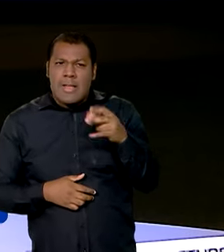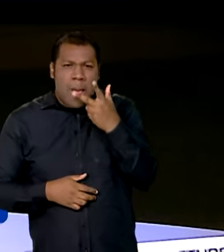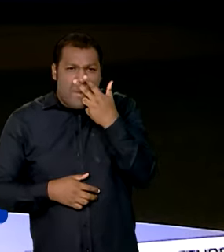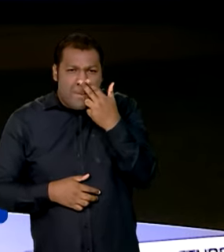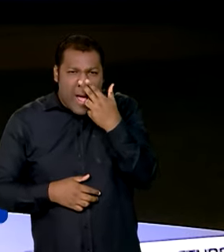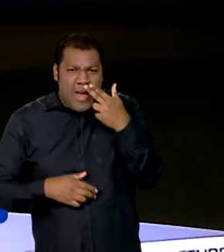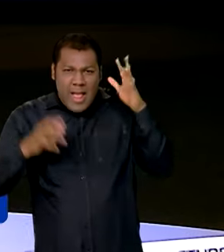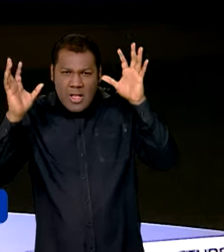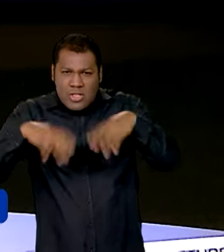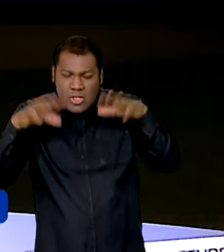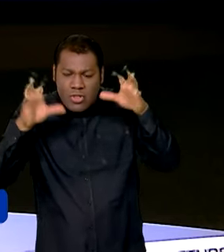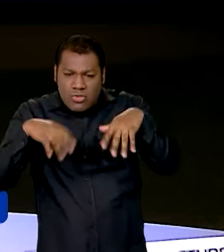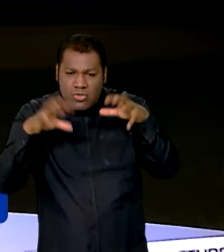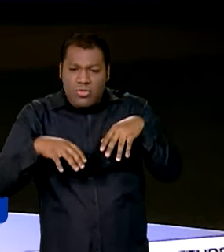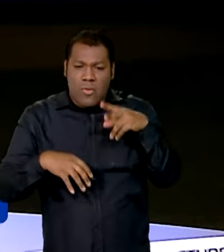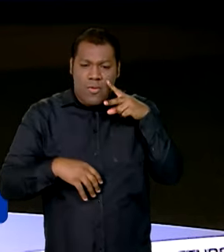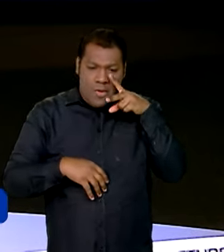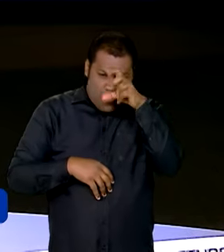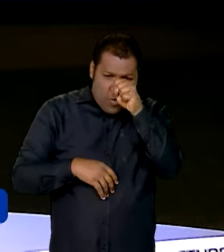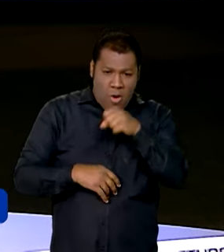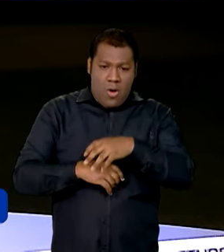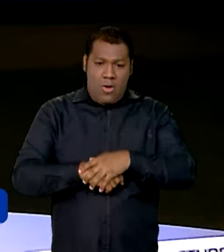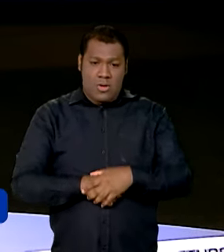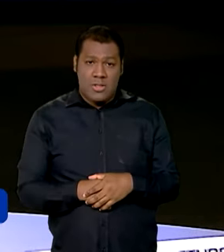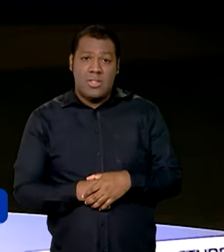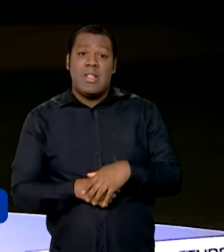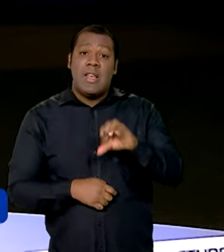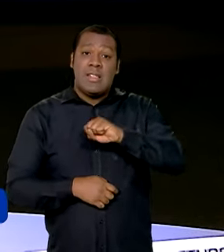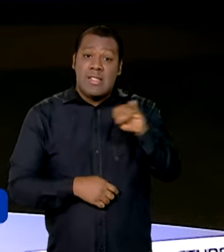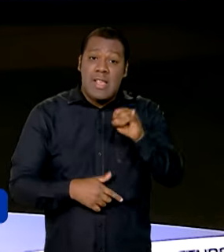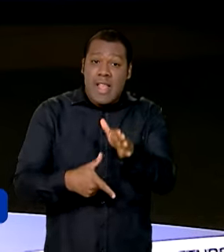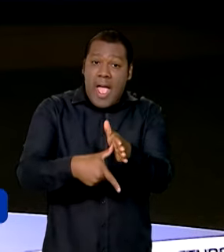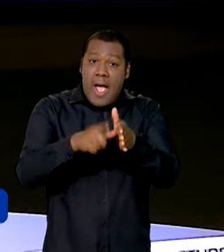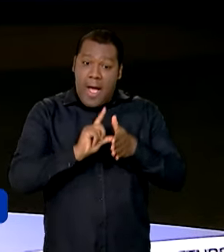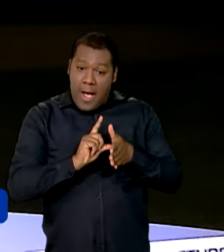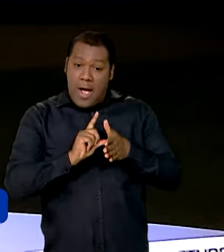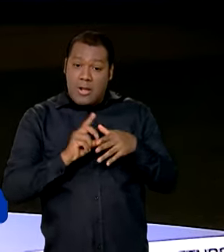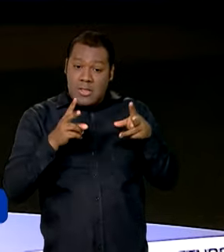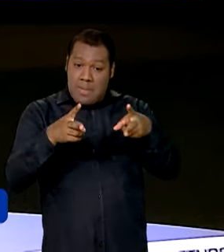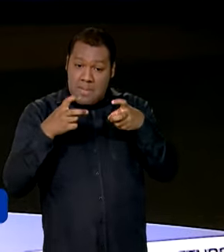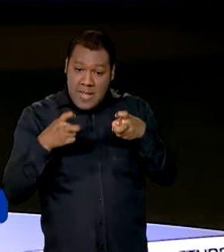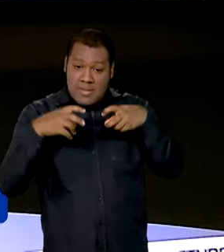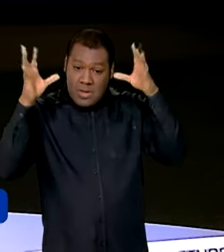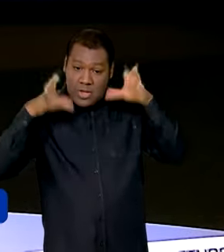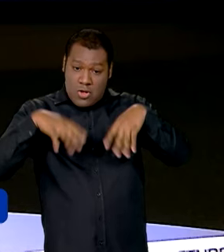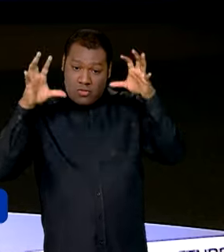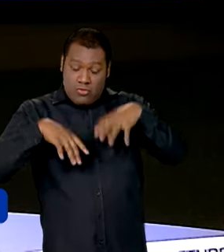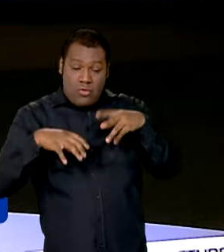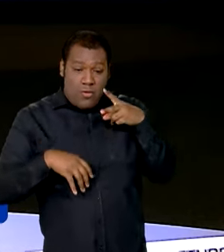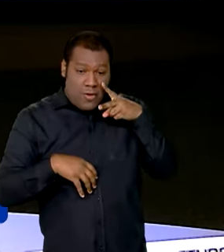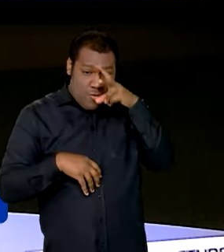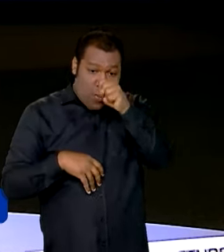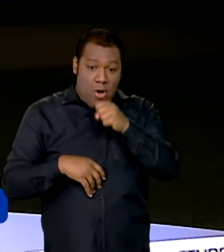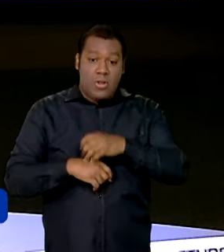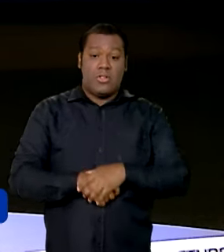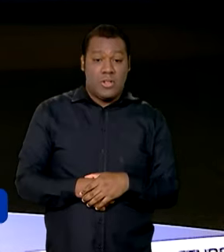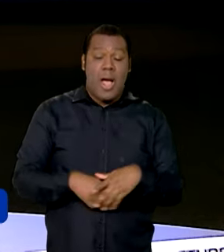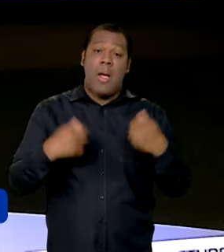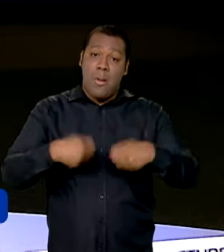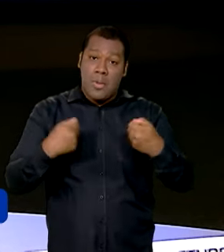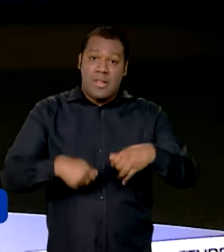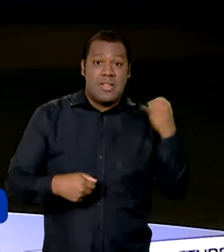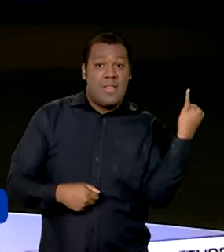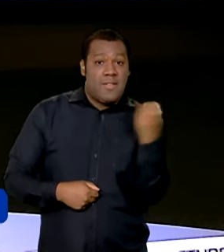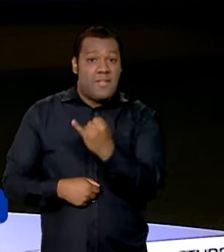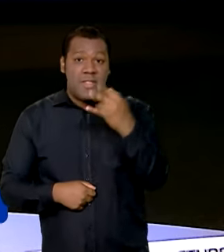período vai cair e se precisar evacuar as pessoas né além da preparação e treinar das pessoas também e